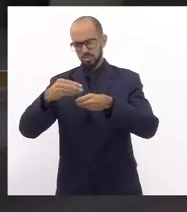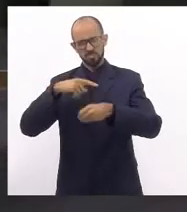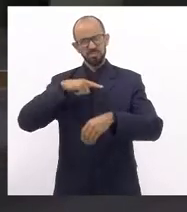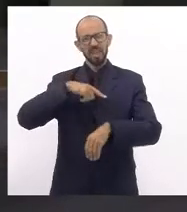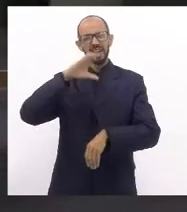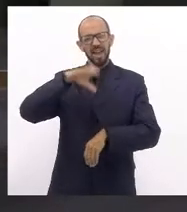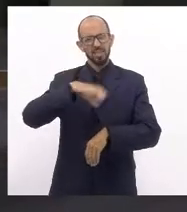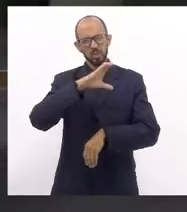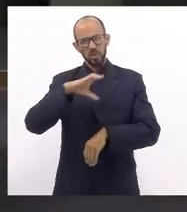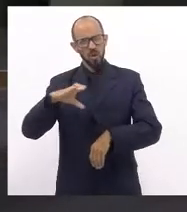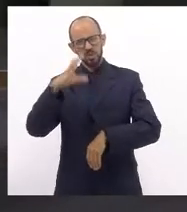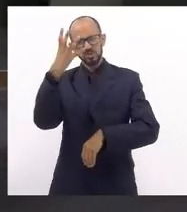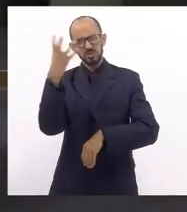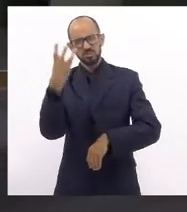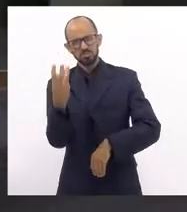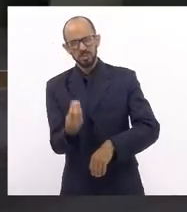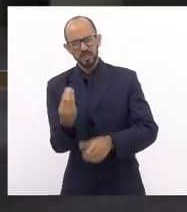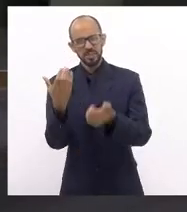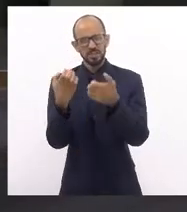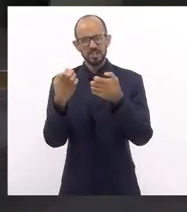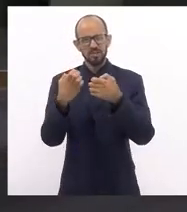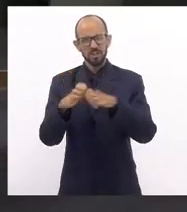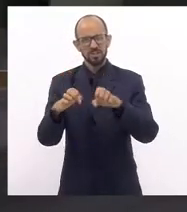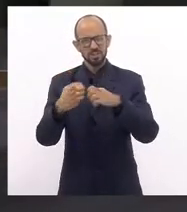católicos, espíritas, evangélicos,